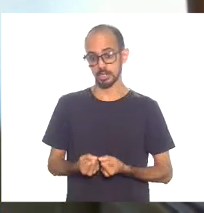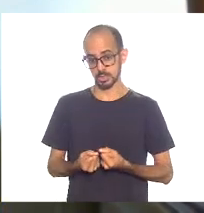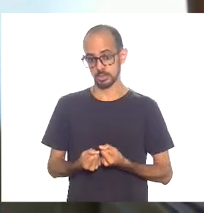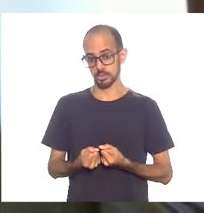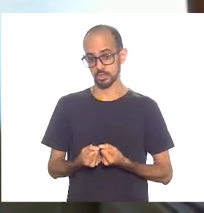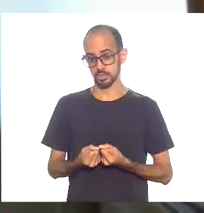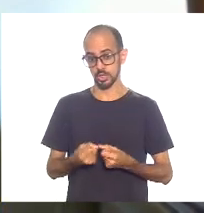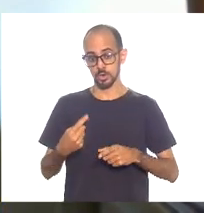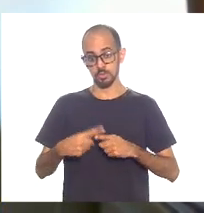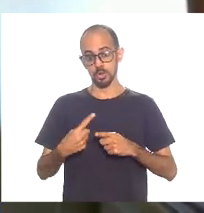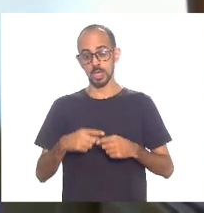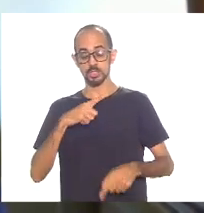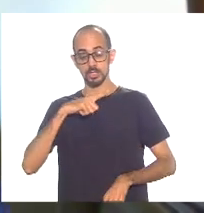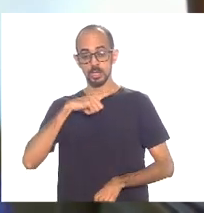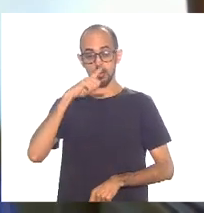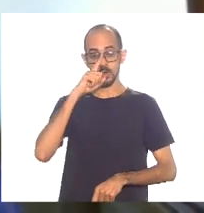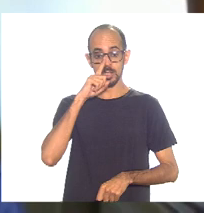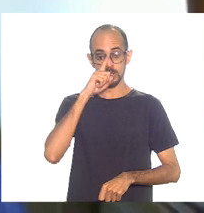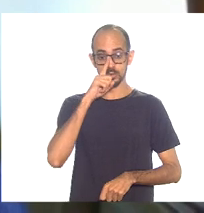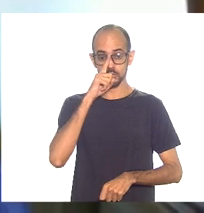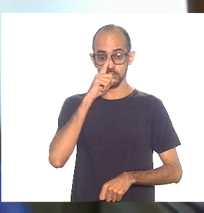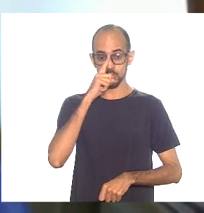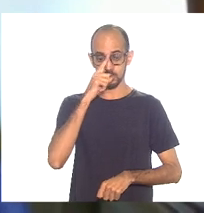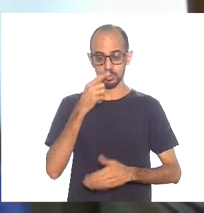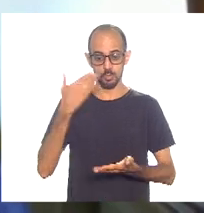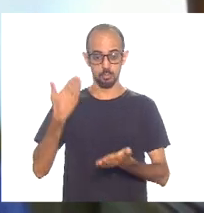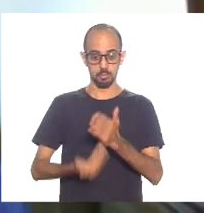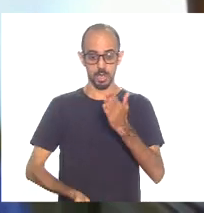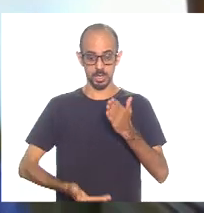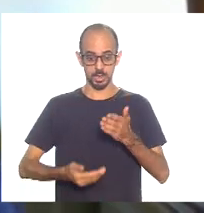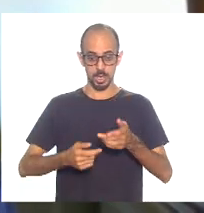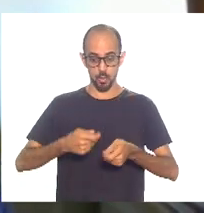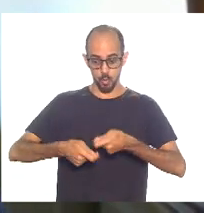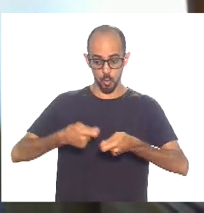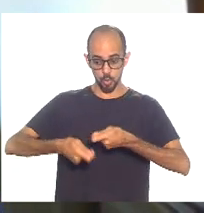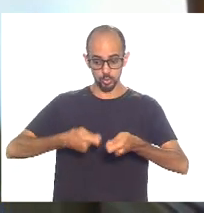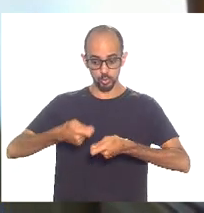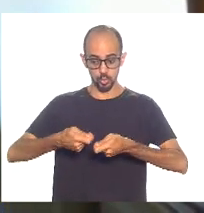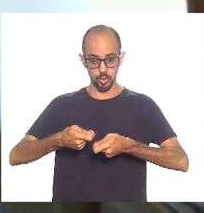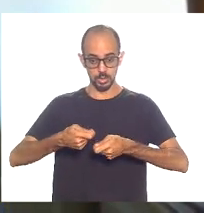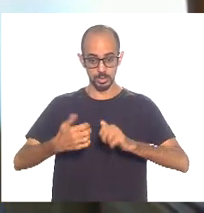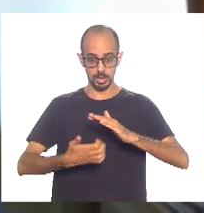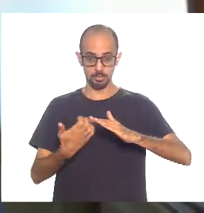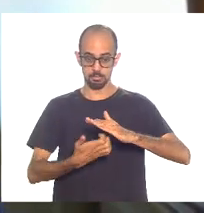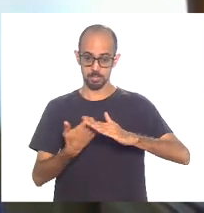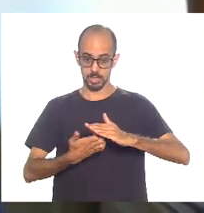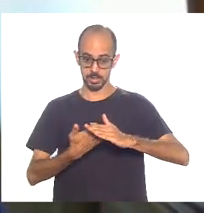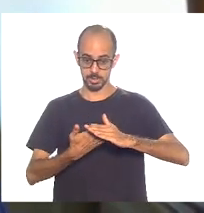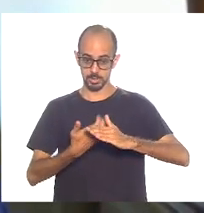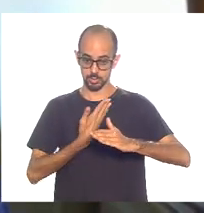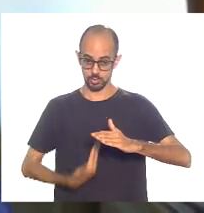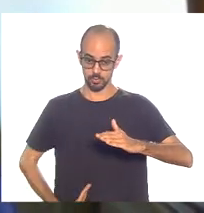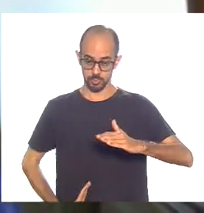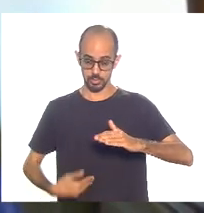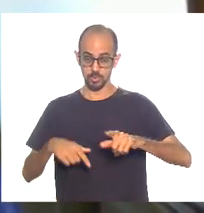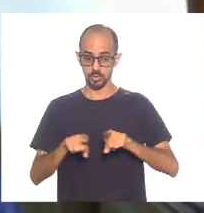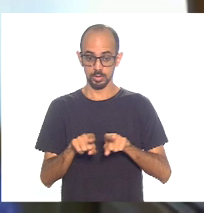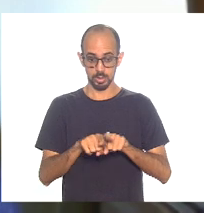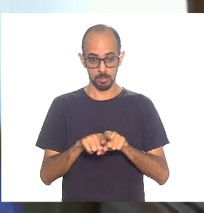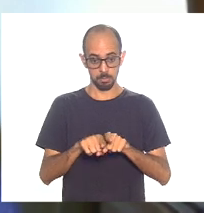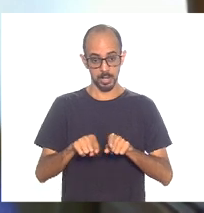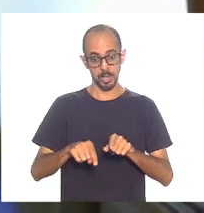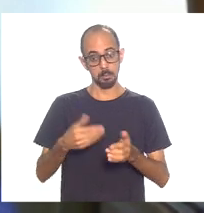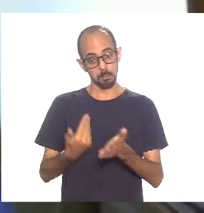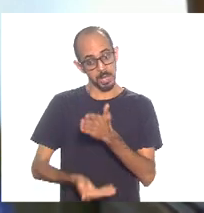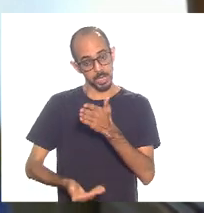ficar sem o controle da estatal e ainda ficar fora do regime de